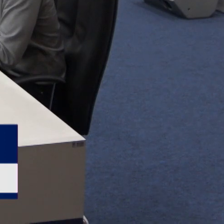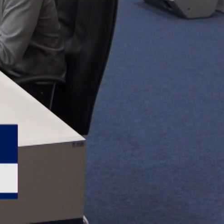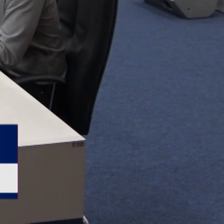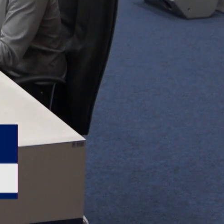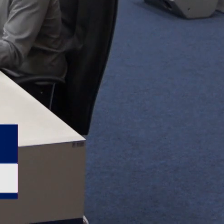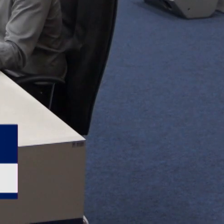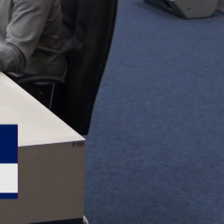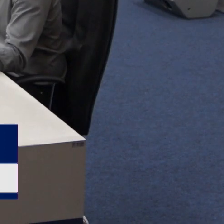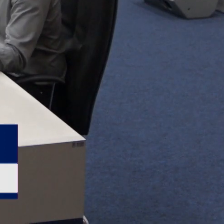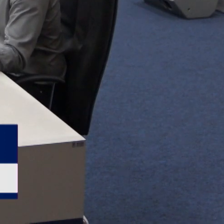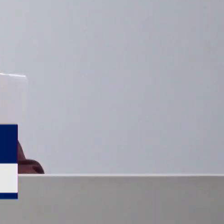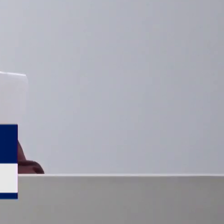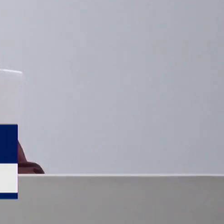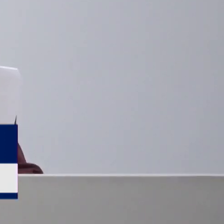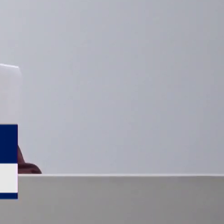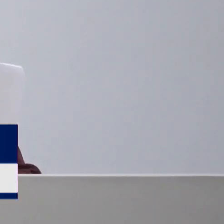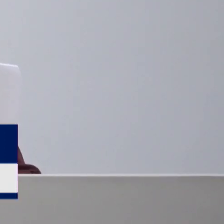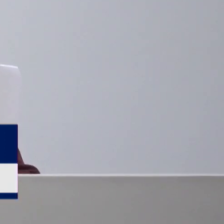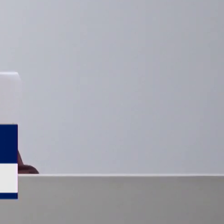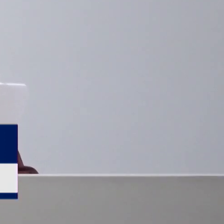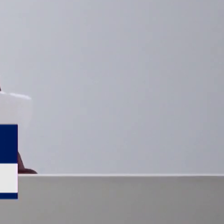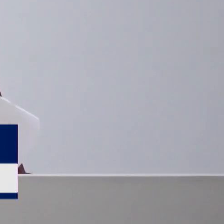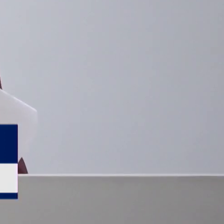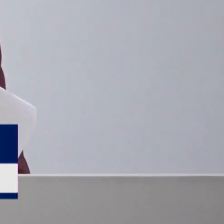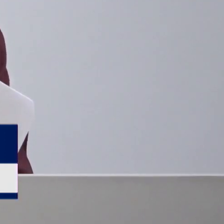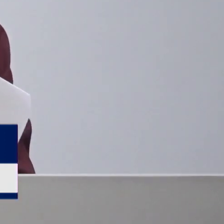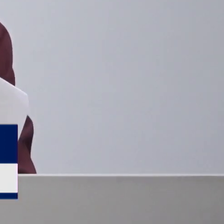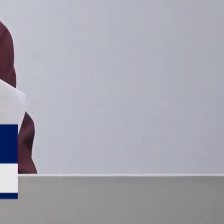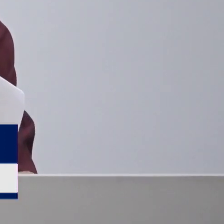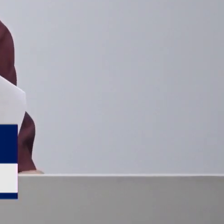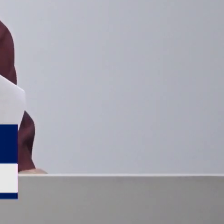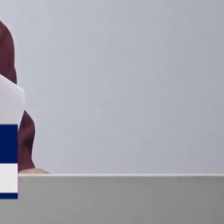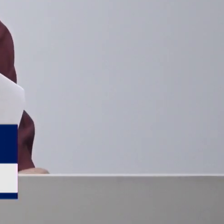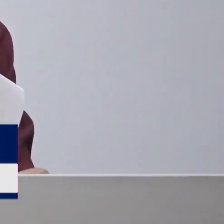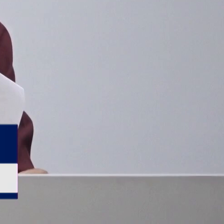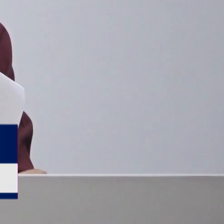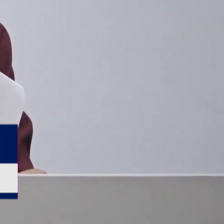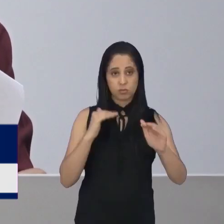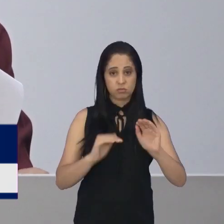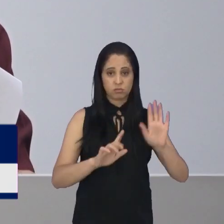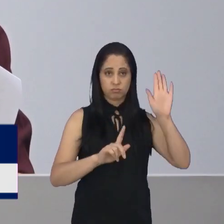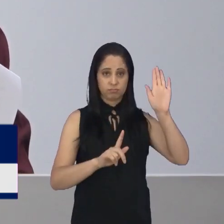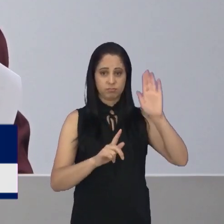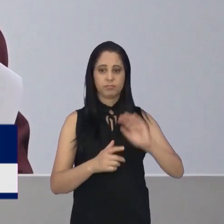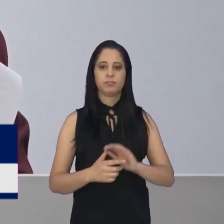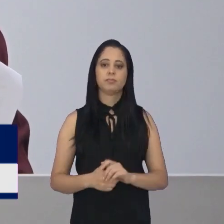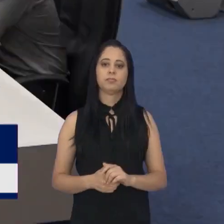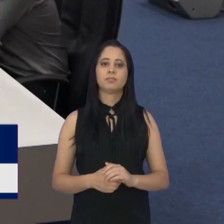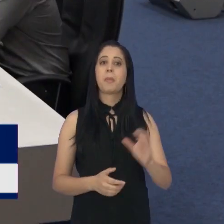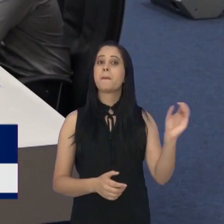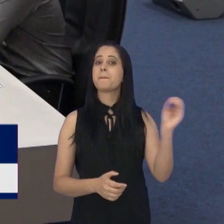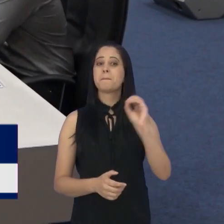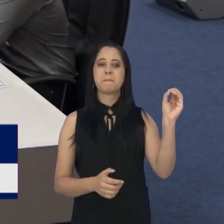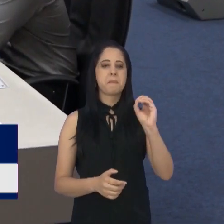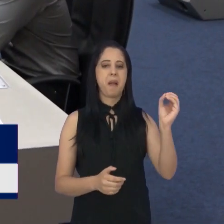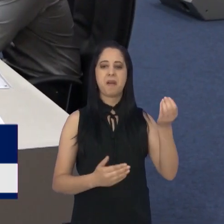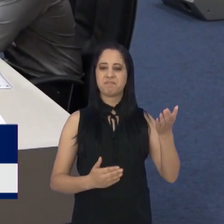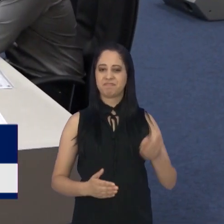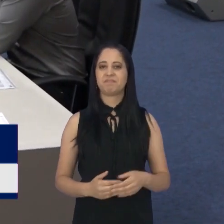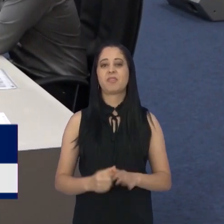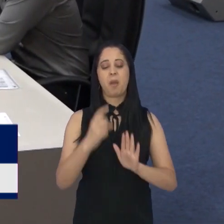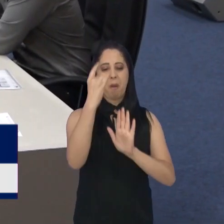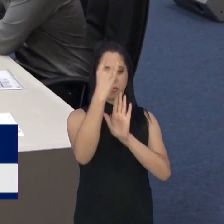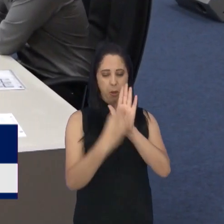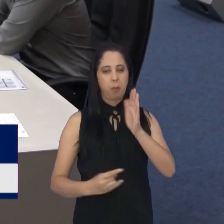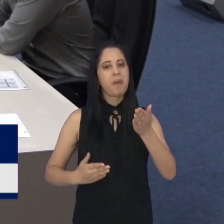Em votação, o processo. Vereadores favoráveis permaneçam. Comissão dos contrários se manifestem. Nenhuma manifestação